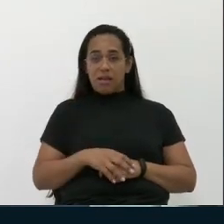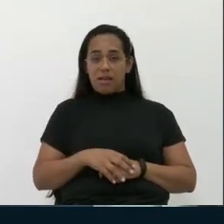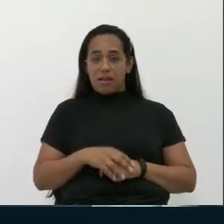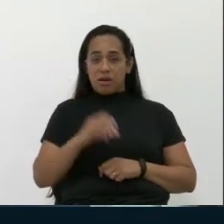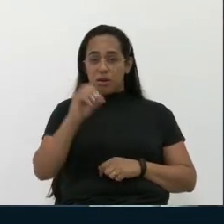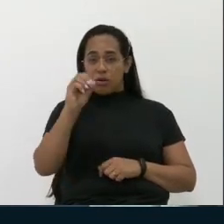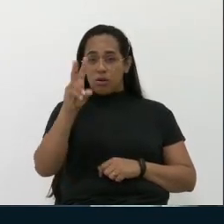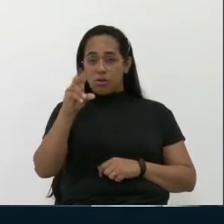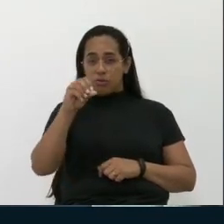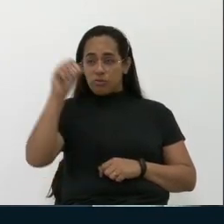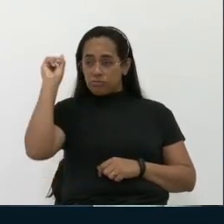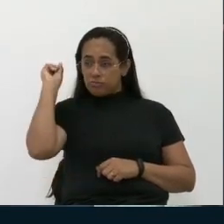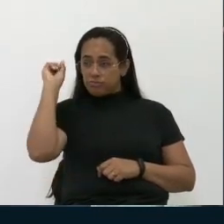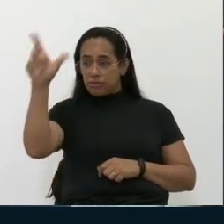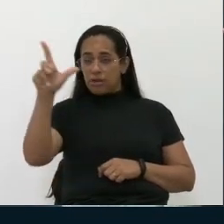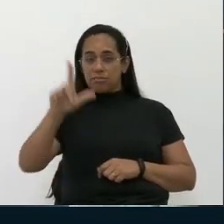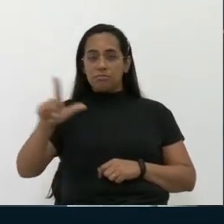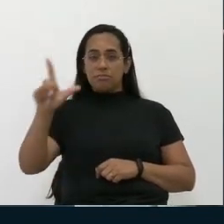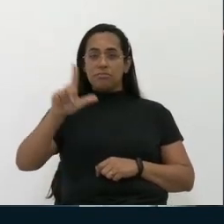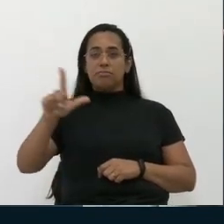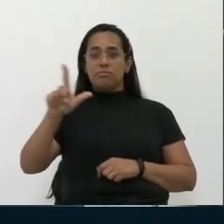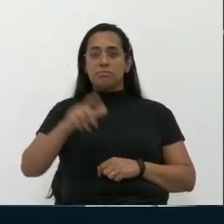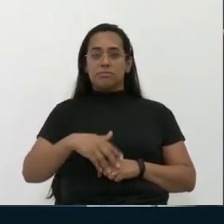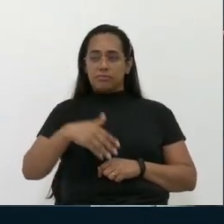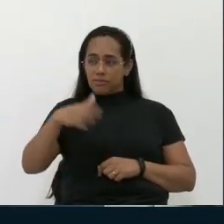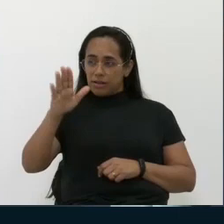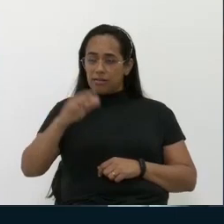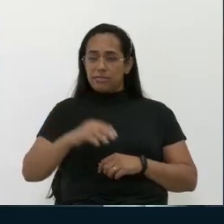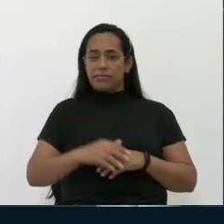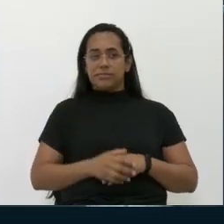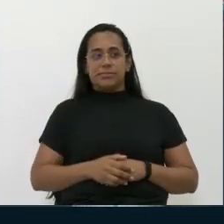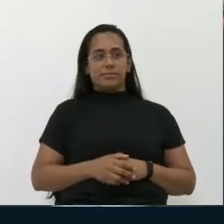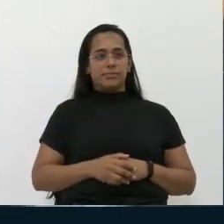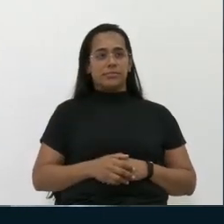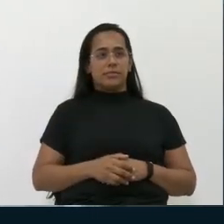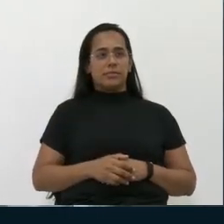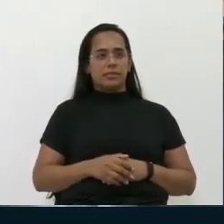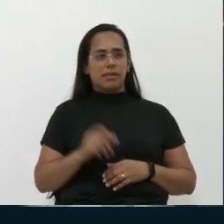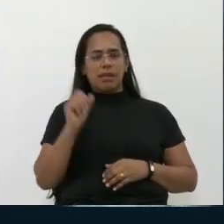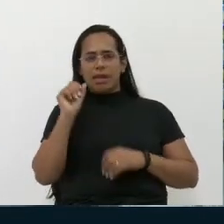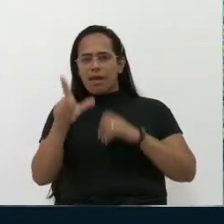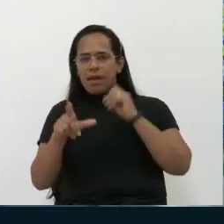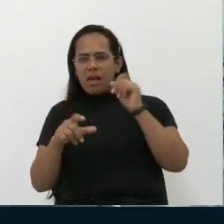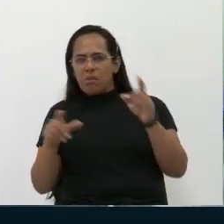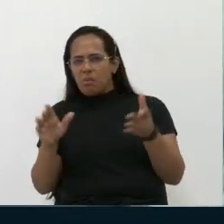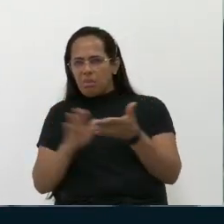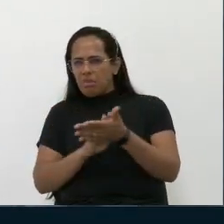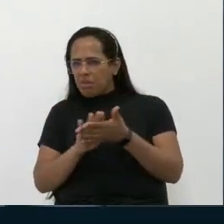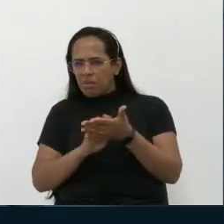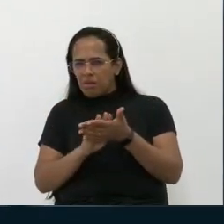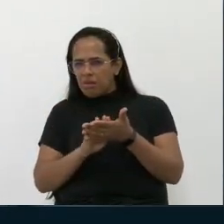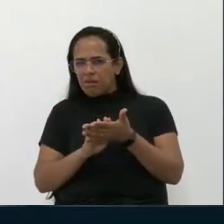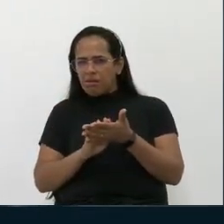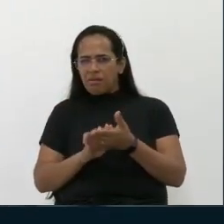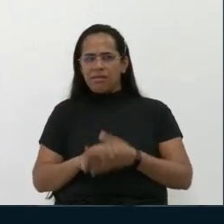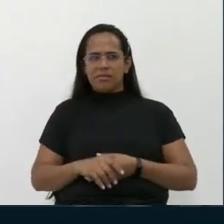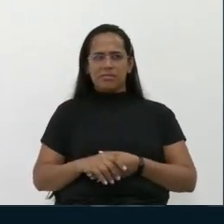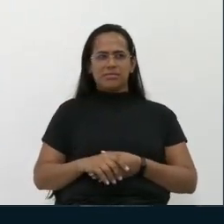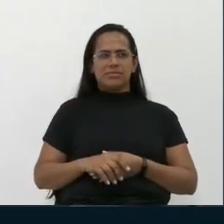Lula. Não reclamou porque... Por que, Miguel, que você não reclamou? Eu estou defendendo o Miguel